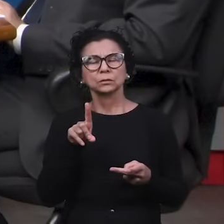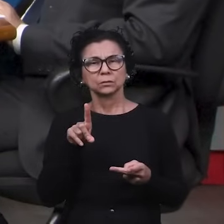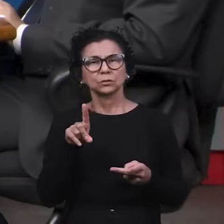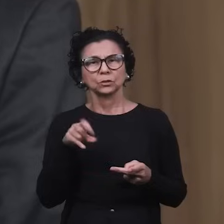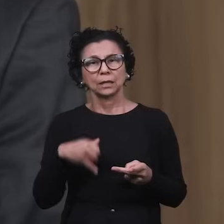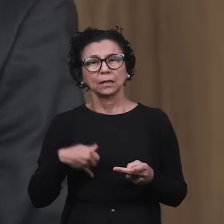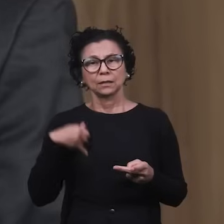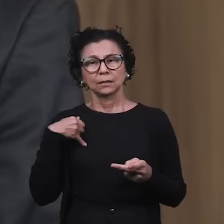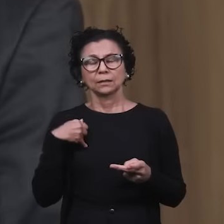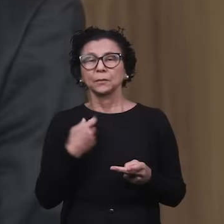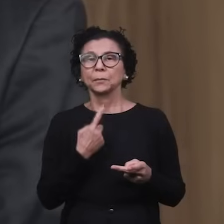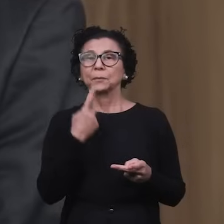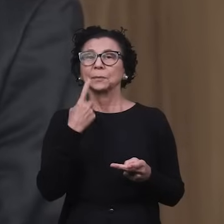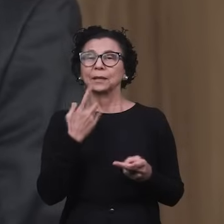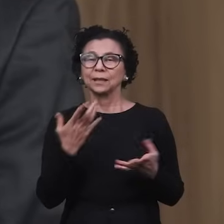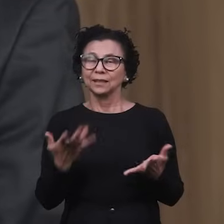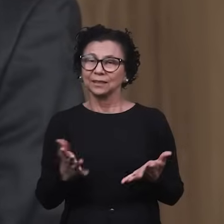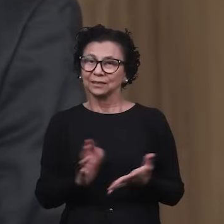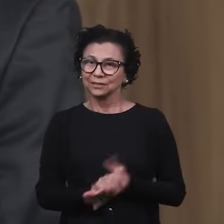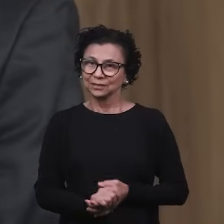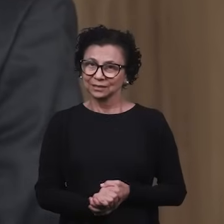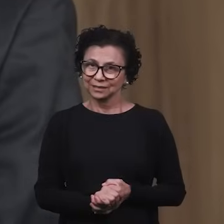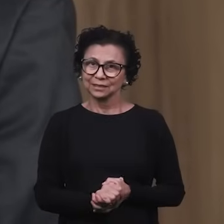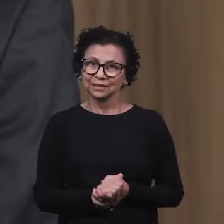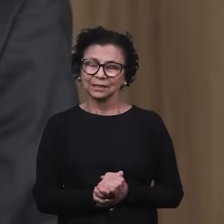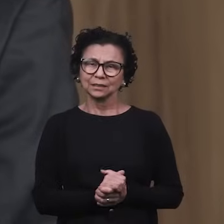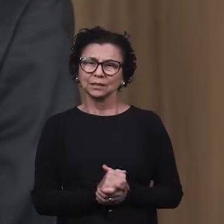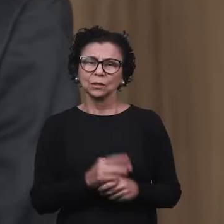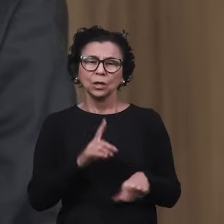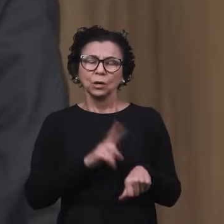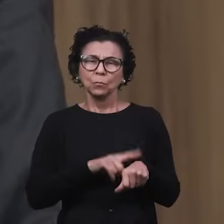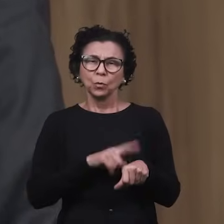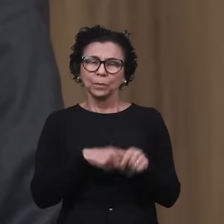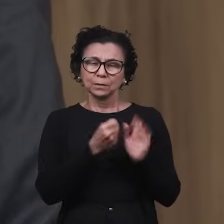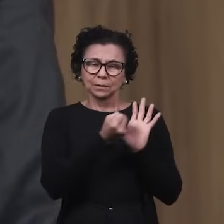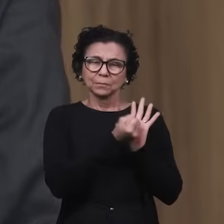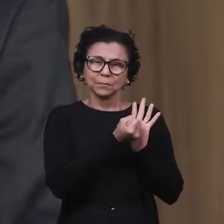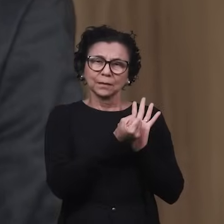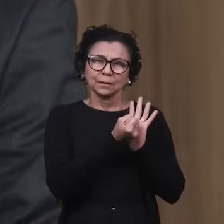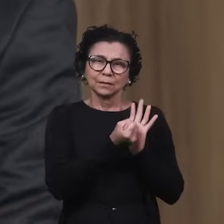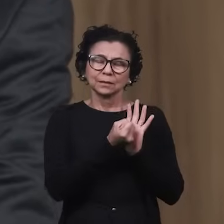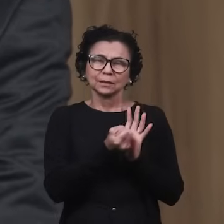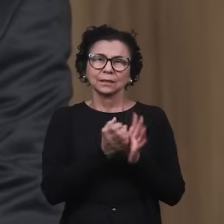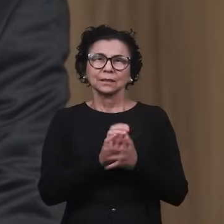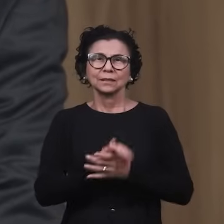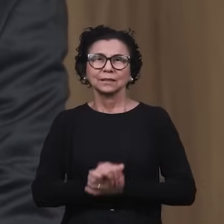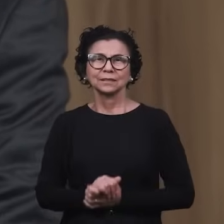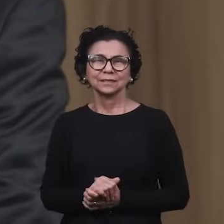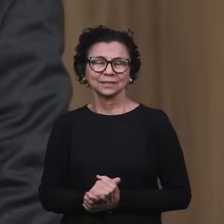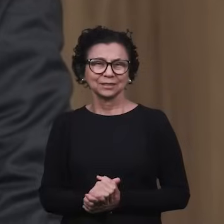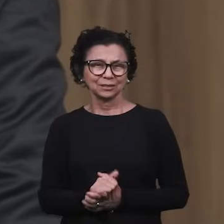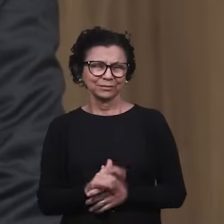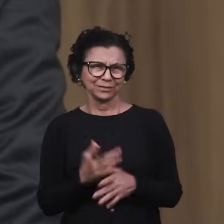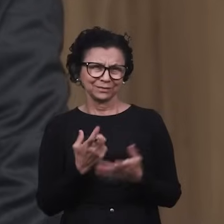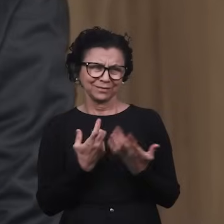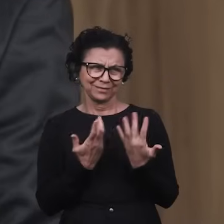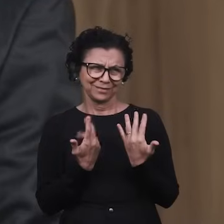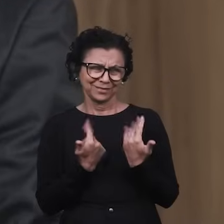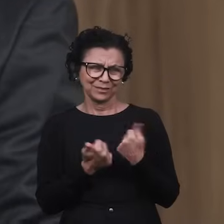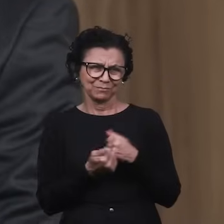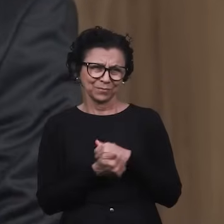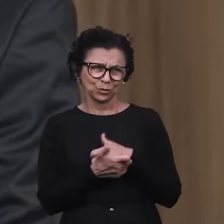escola, passou de ano, são marcos, né? Arrancou o primeiro dente de leite, tem uns negócios aí, né?